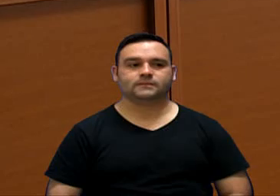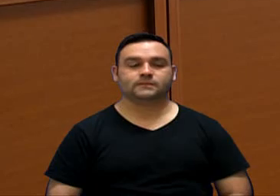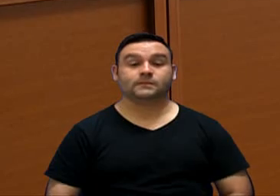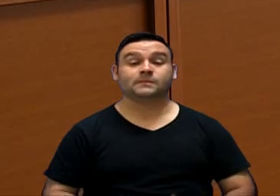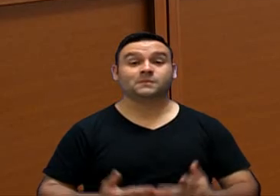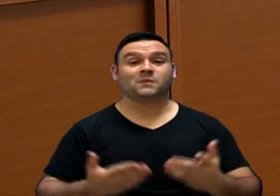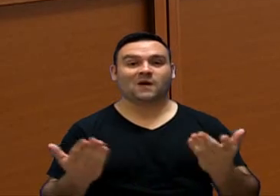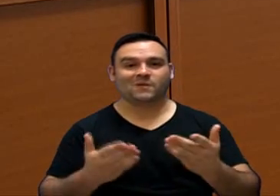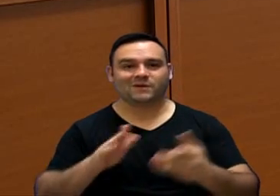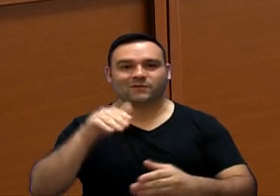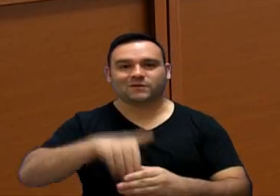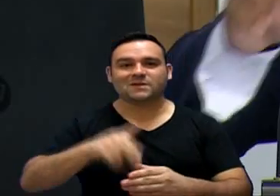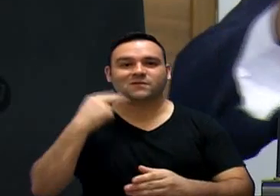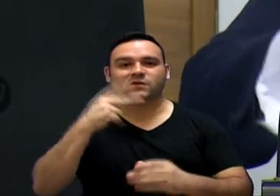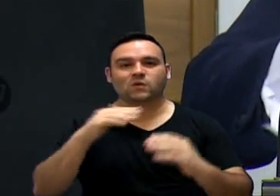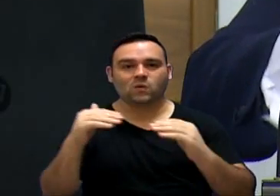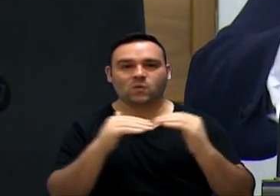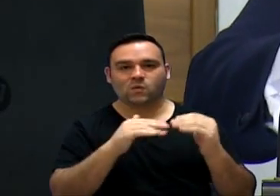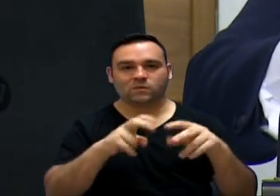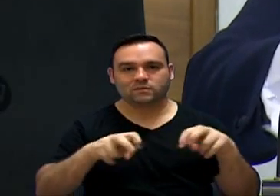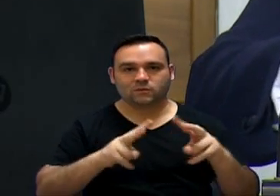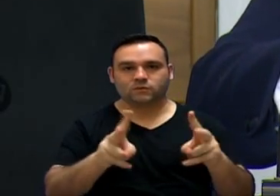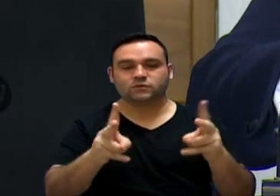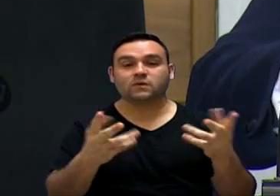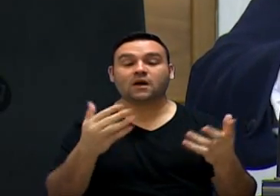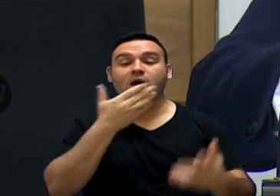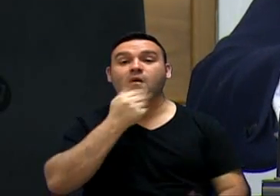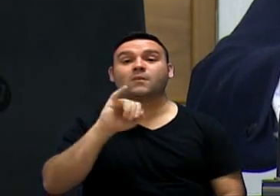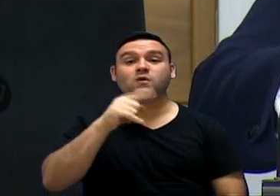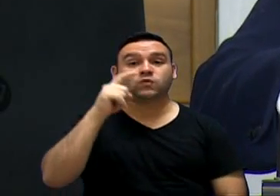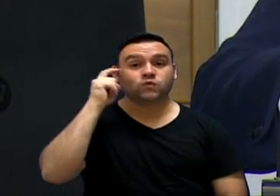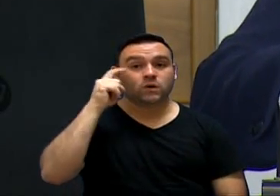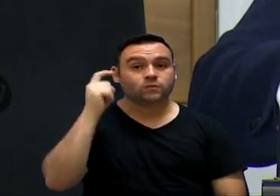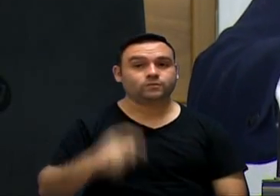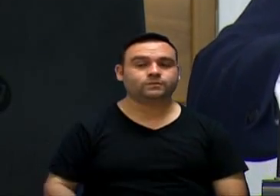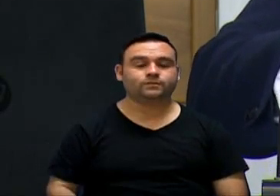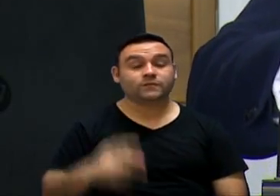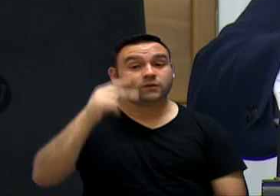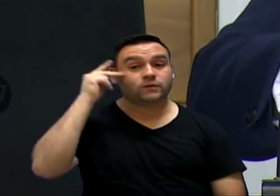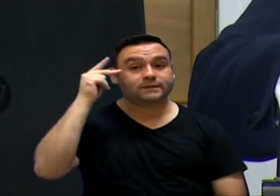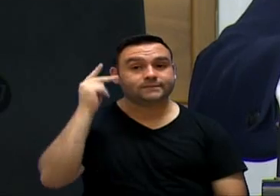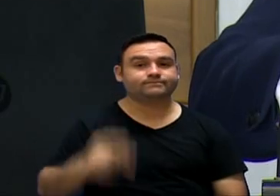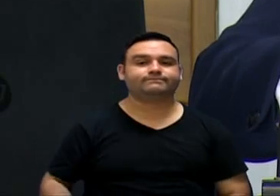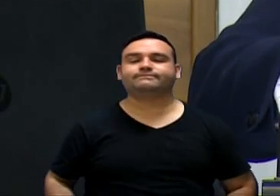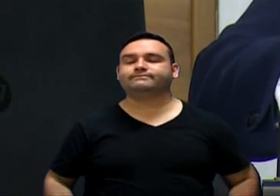Eu coloco em votação, os vereadores concordam, permissão. João Donizete.